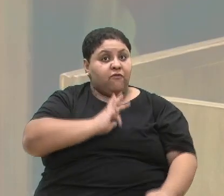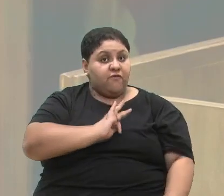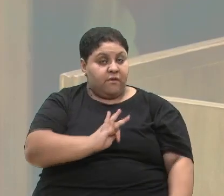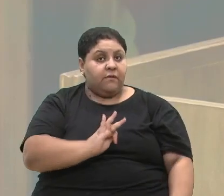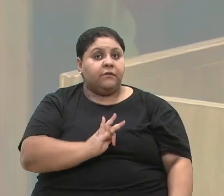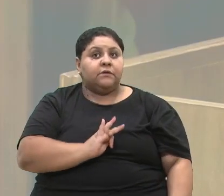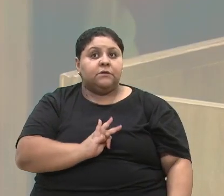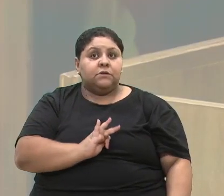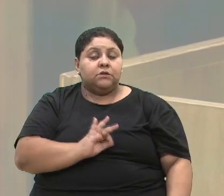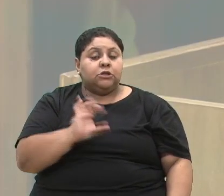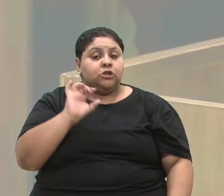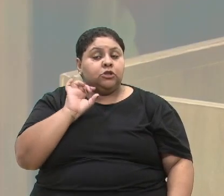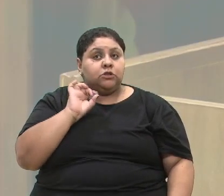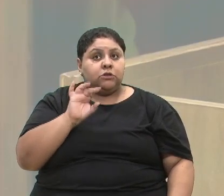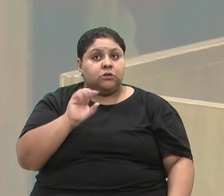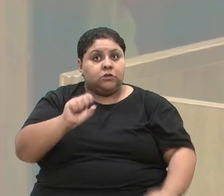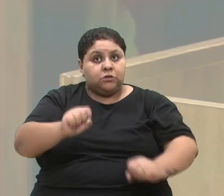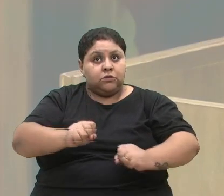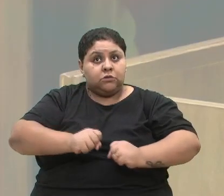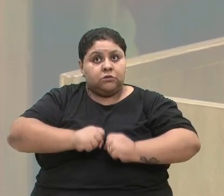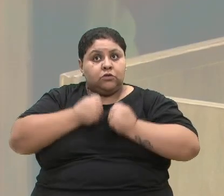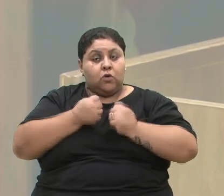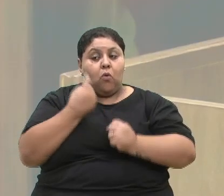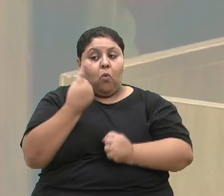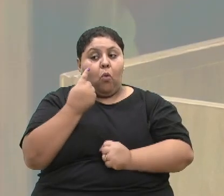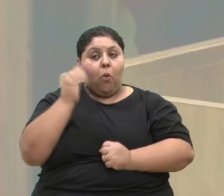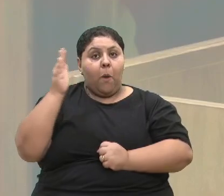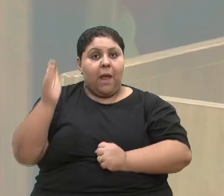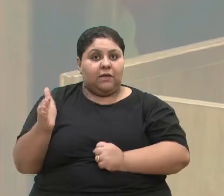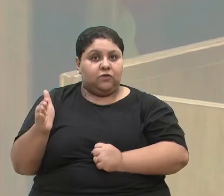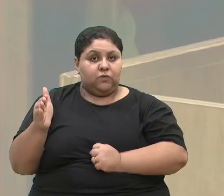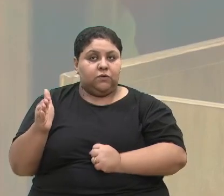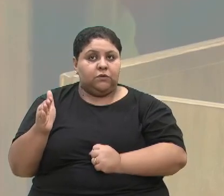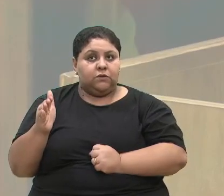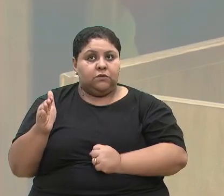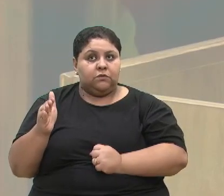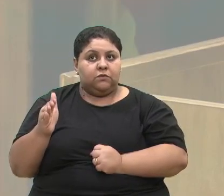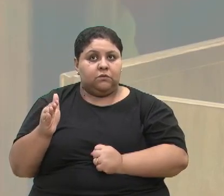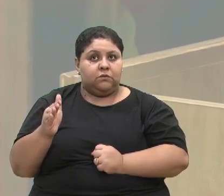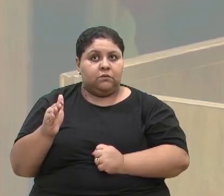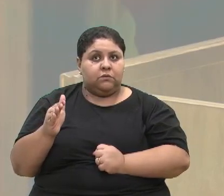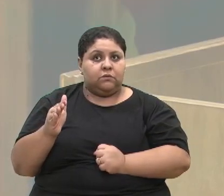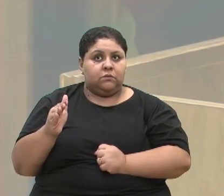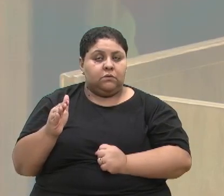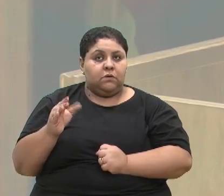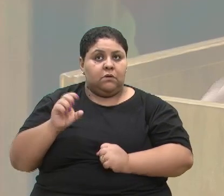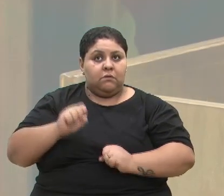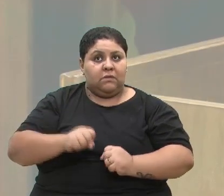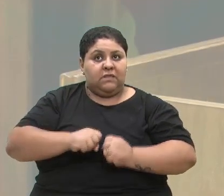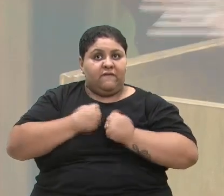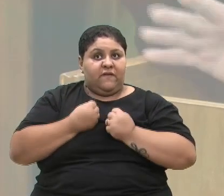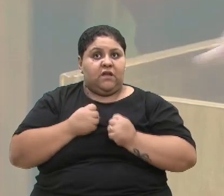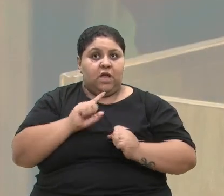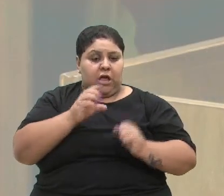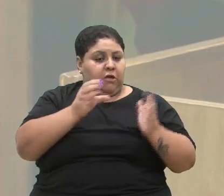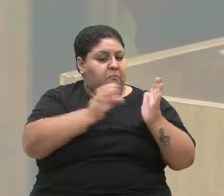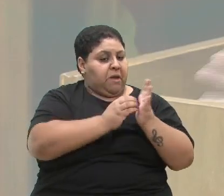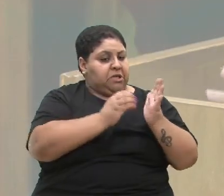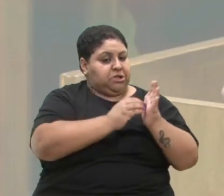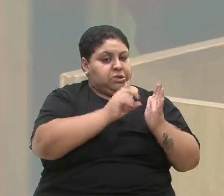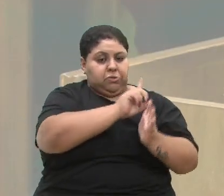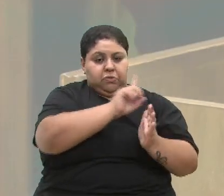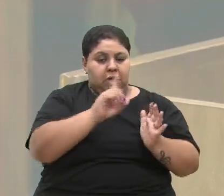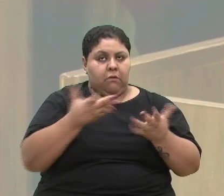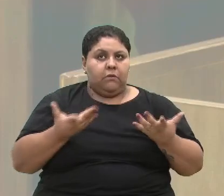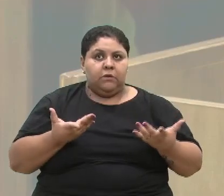que simplesmente defende só um lado. Defende só um lado. E aqui não estou falando de partido,